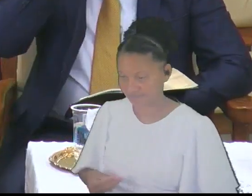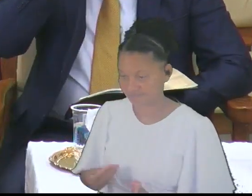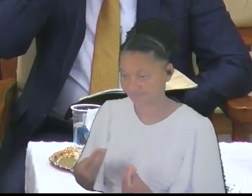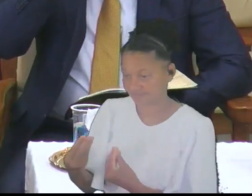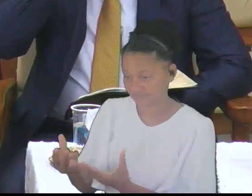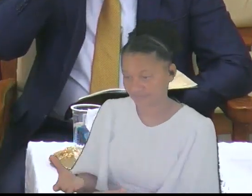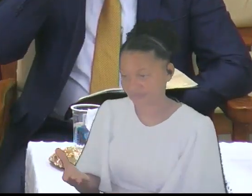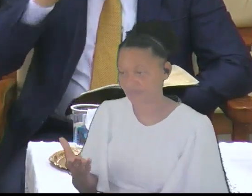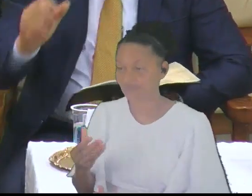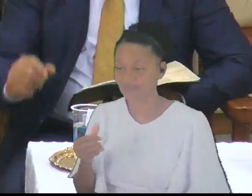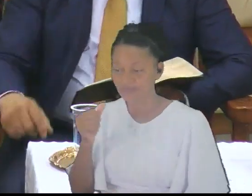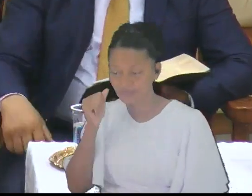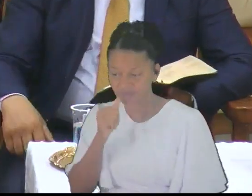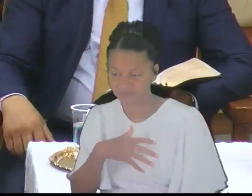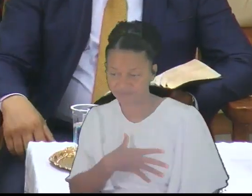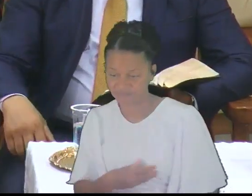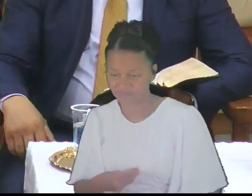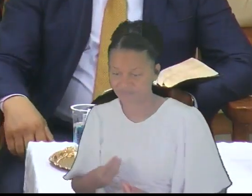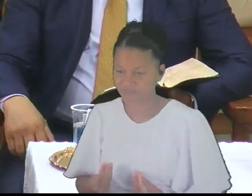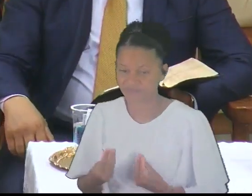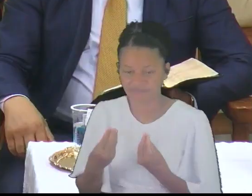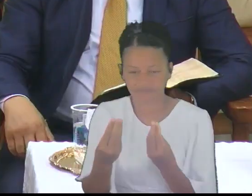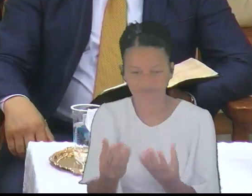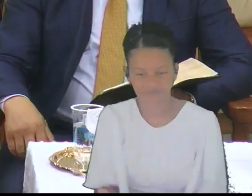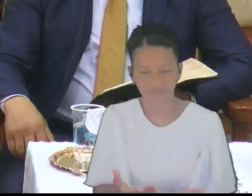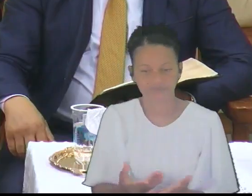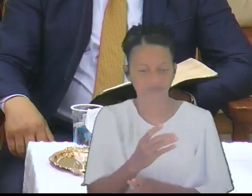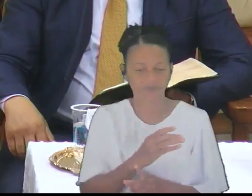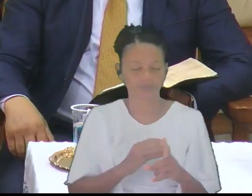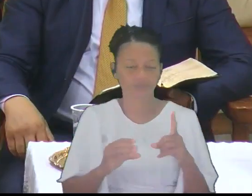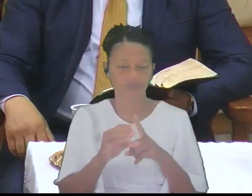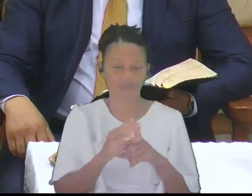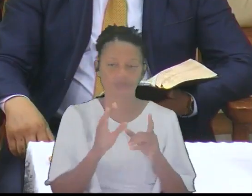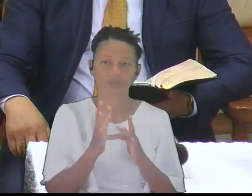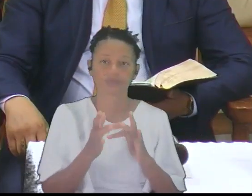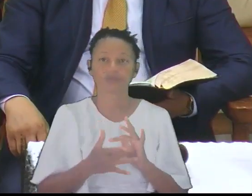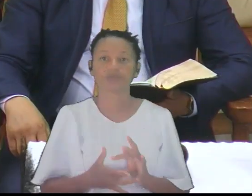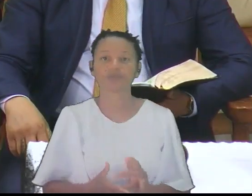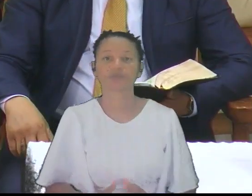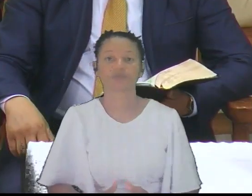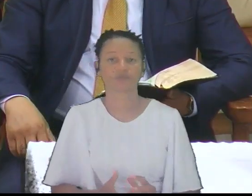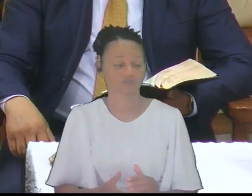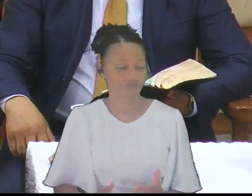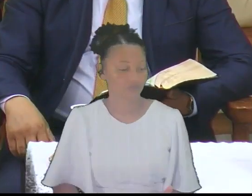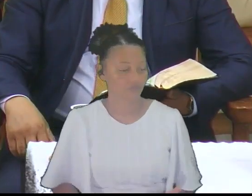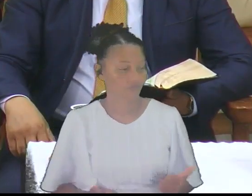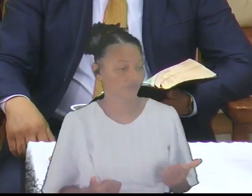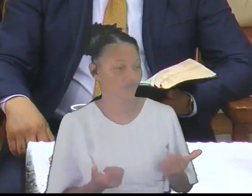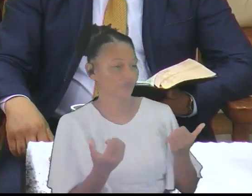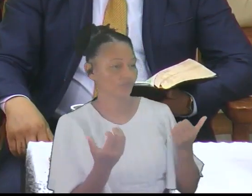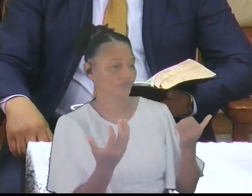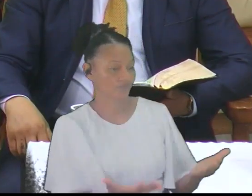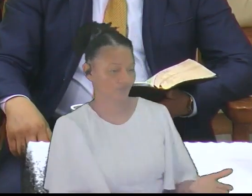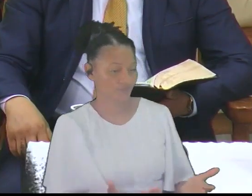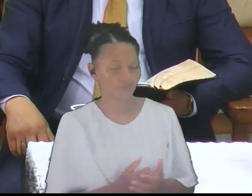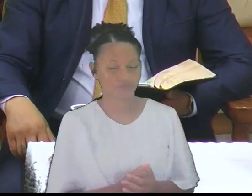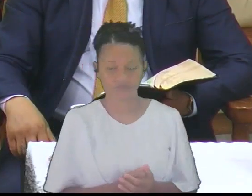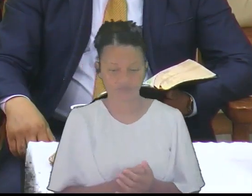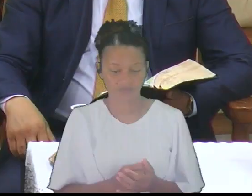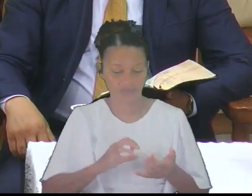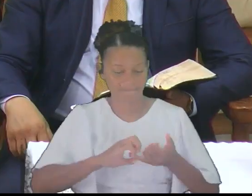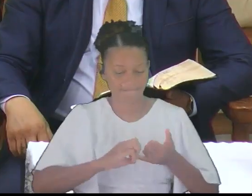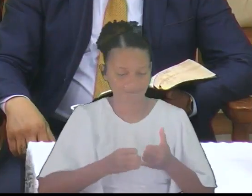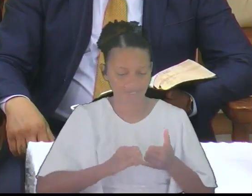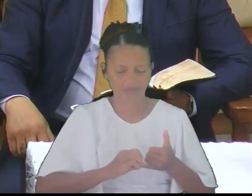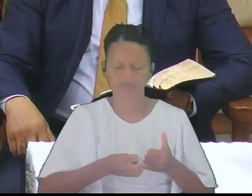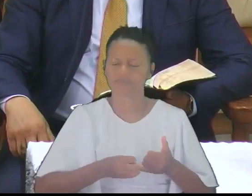filha, eu vou trazer um vestido para você ir para o culto de Natal. Ou então eu vou te dar uma cesta